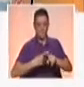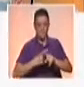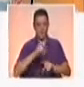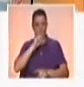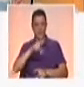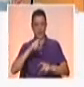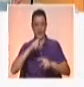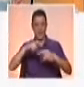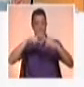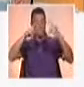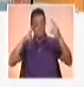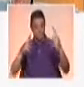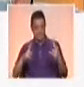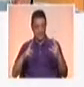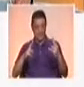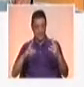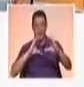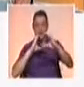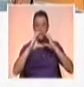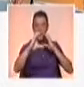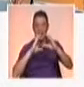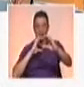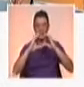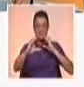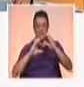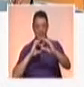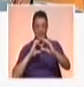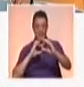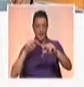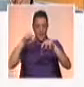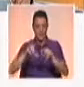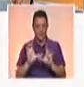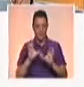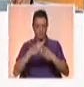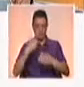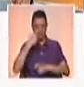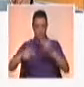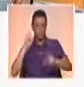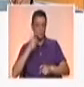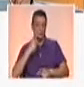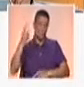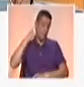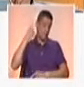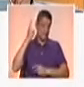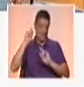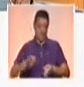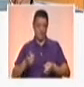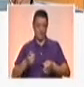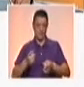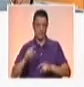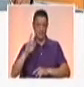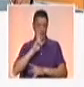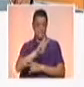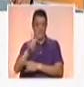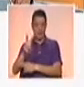a tal ponte de comunicação, não é? Entre... Neste caso, entre pessoas surdas e entre pessoas ouvintes, não é? E